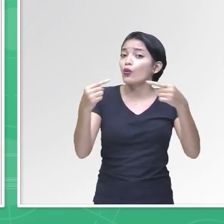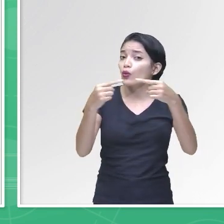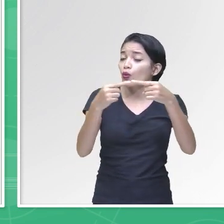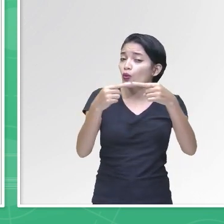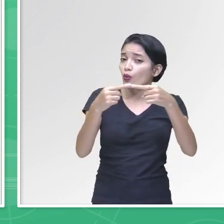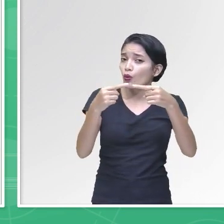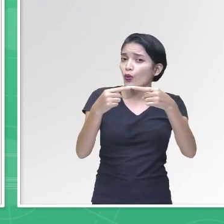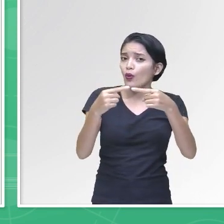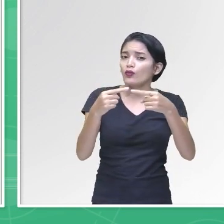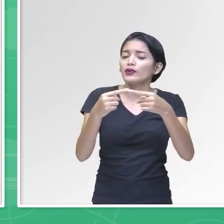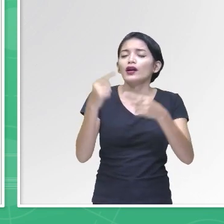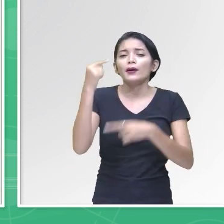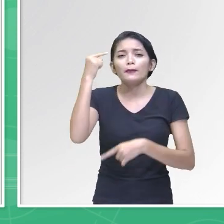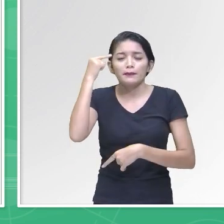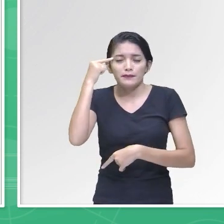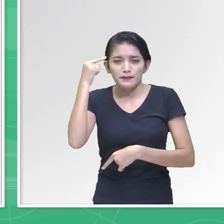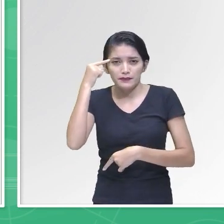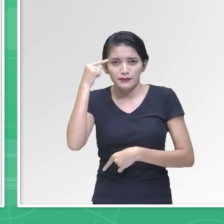com a perspectiva